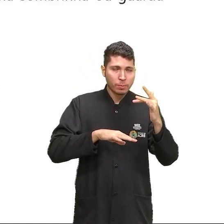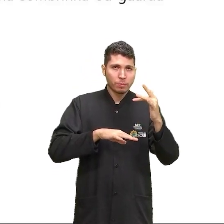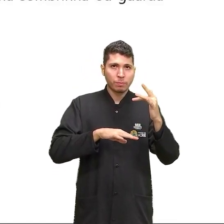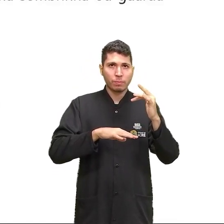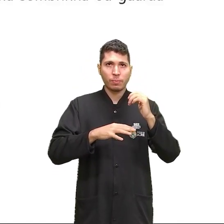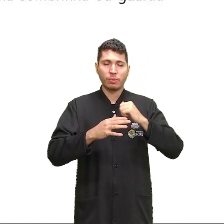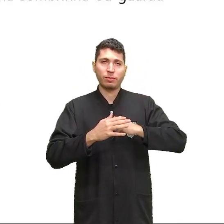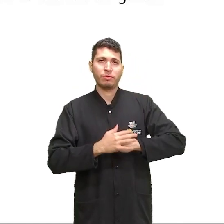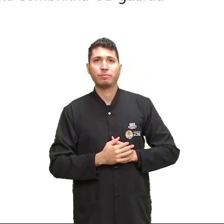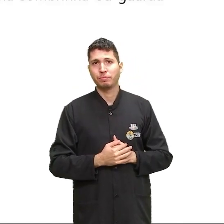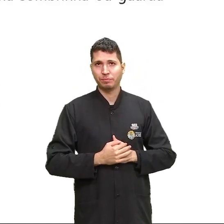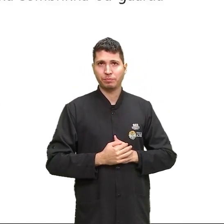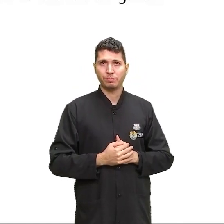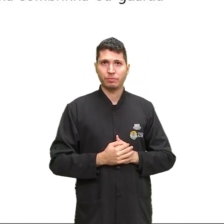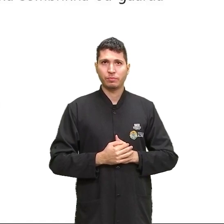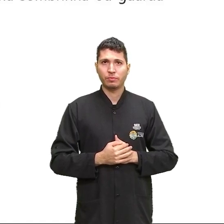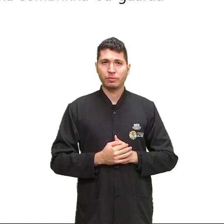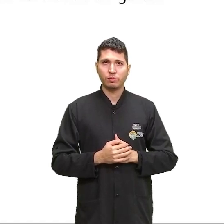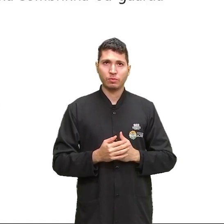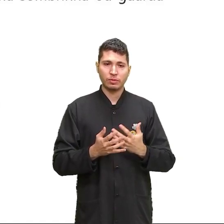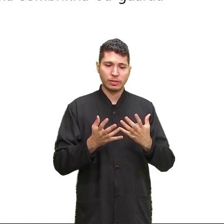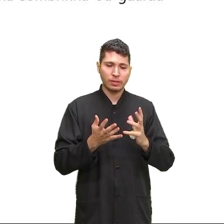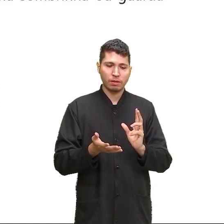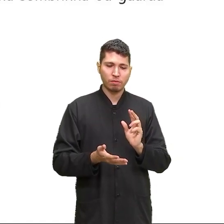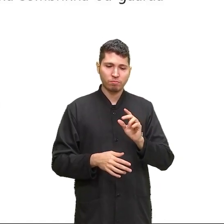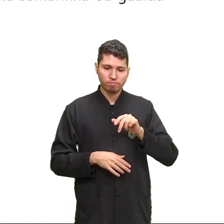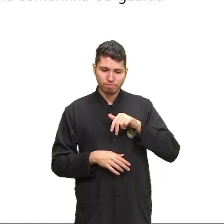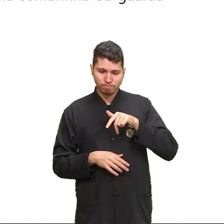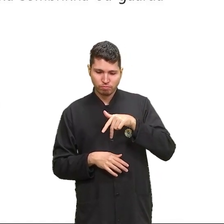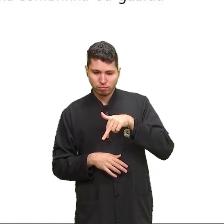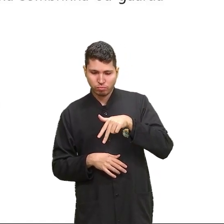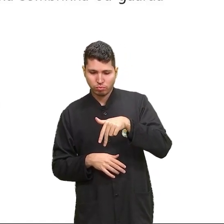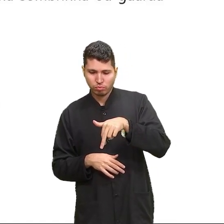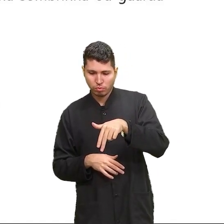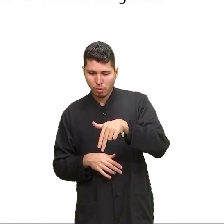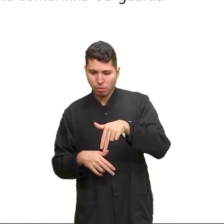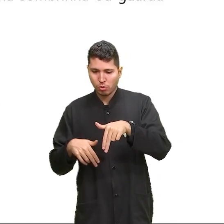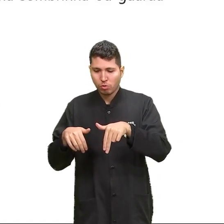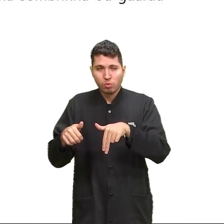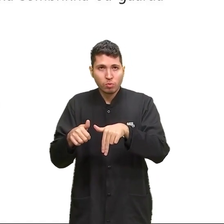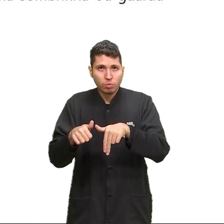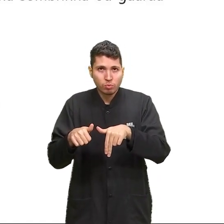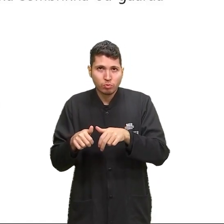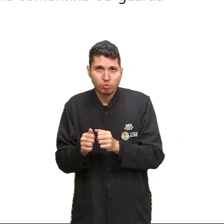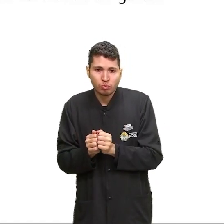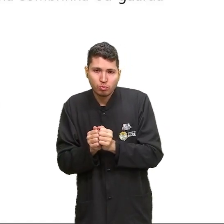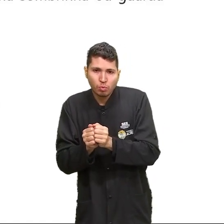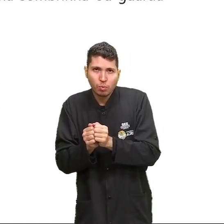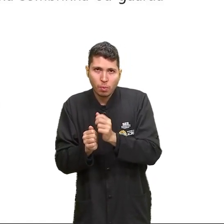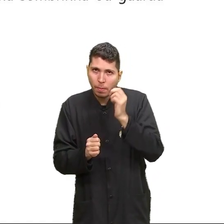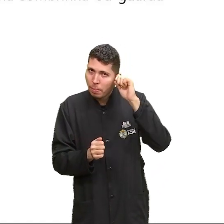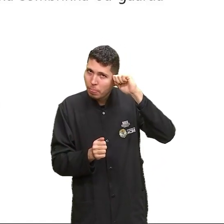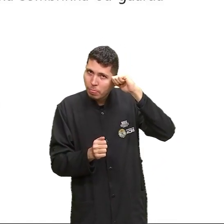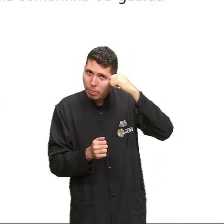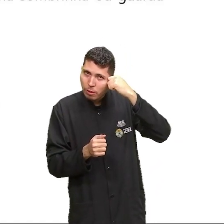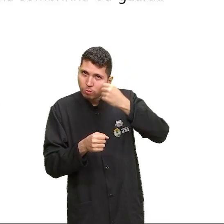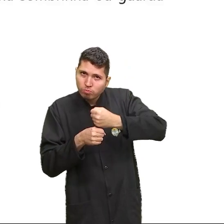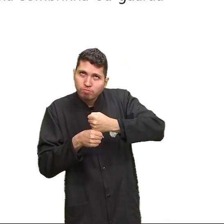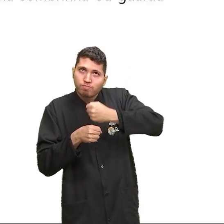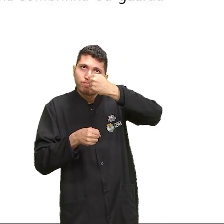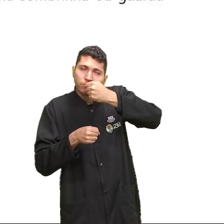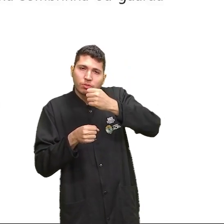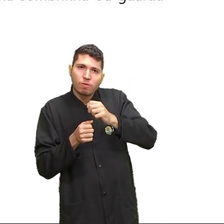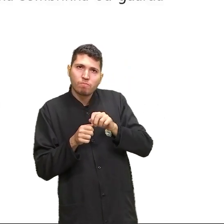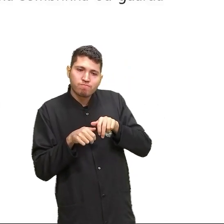rede. Os que querem andar a pé são acompanhados por um negro que leva uma sombrinha ou um guarda-chuva, como se queira